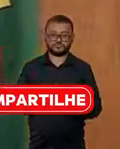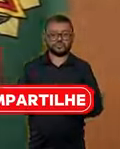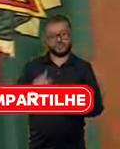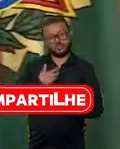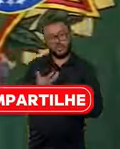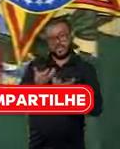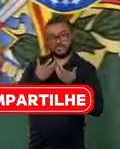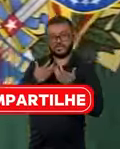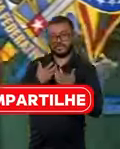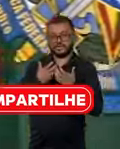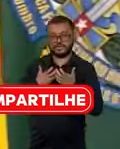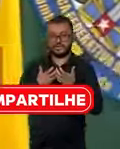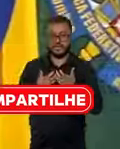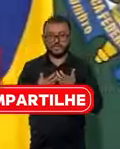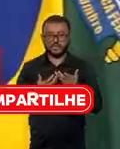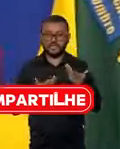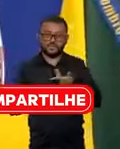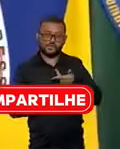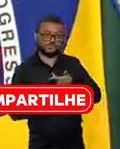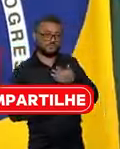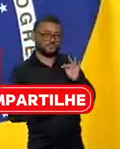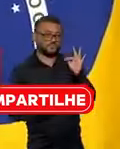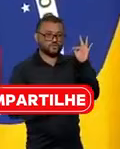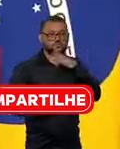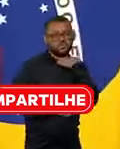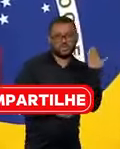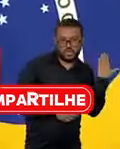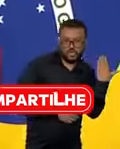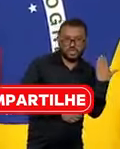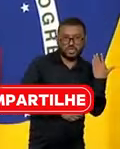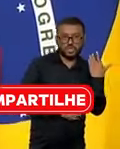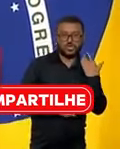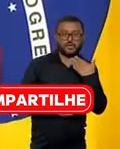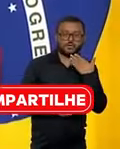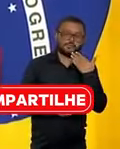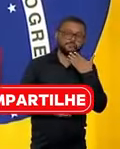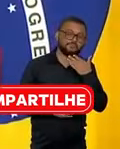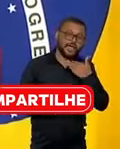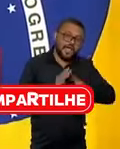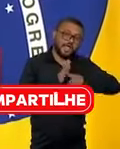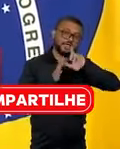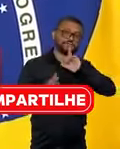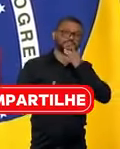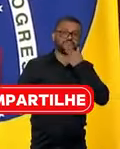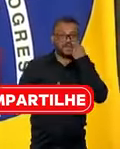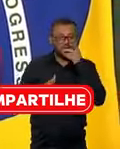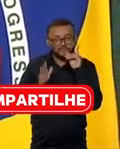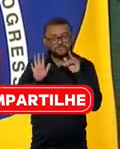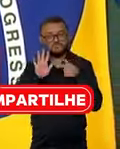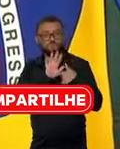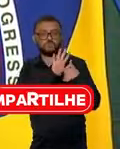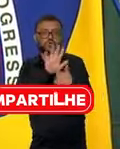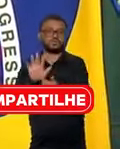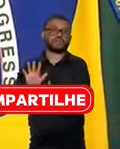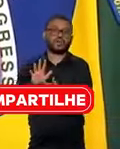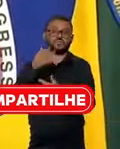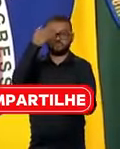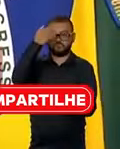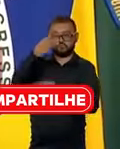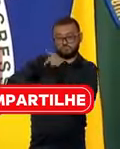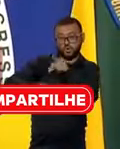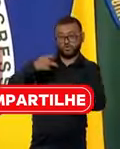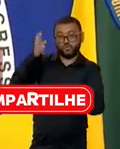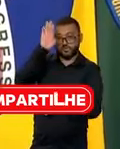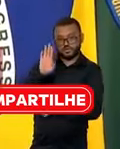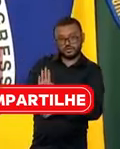sabe, me dê um final de vida, a verdade venha à tona para o povo brasileiro nunca